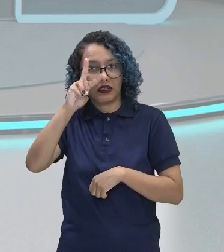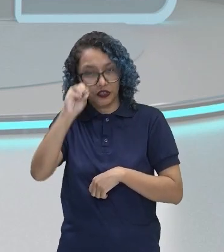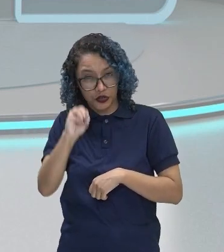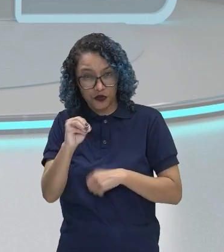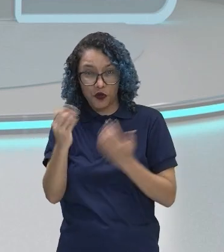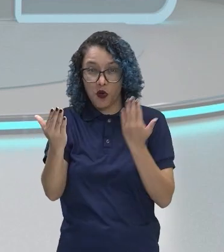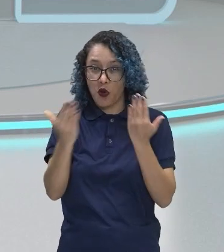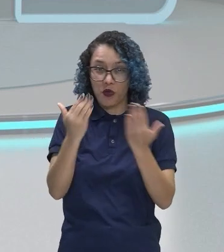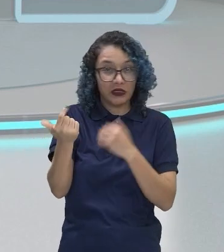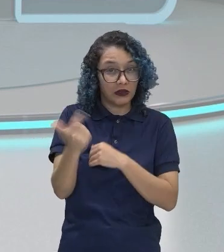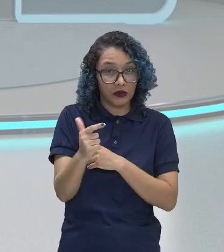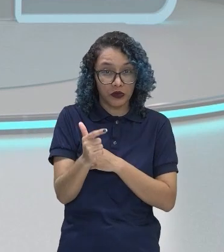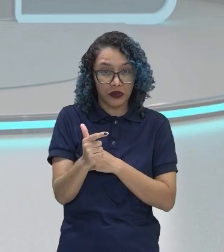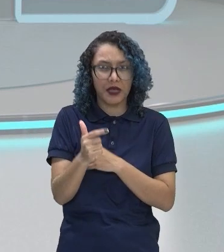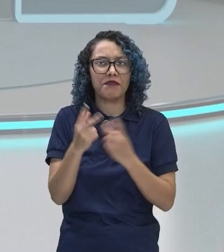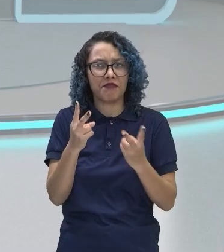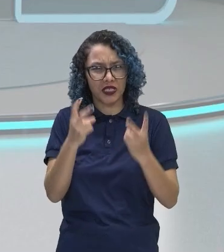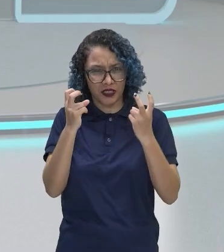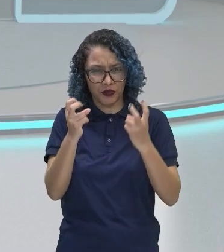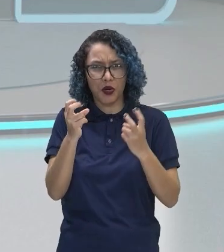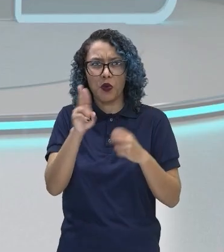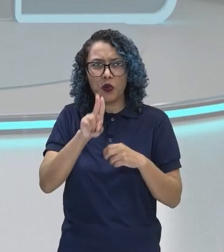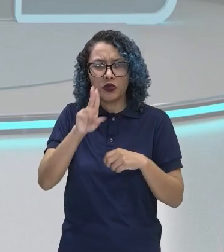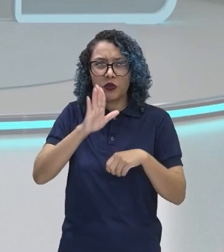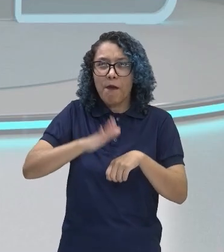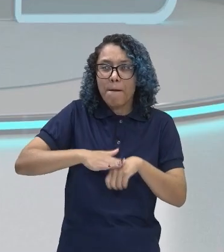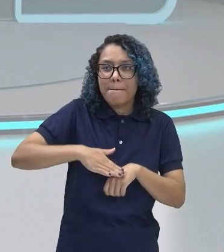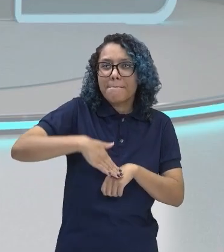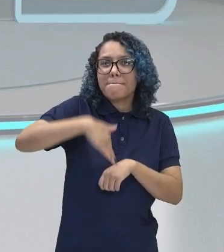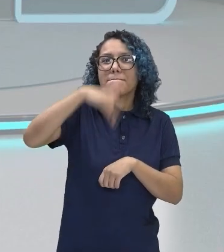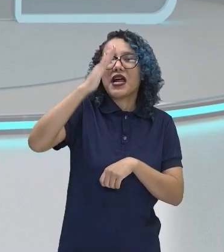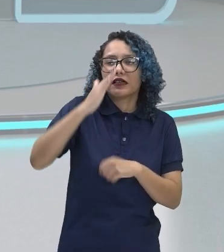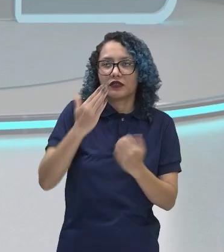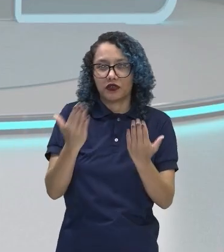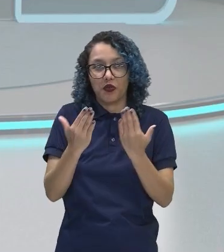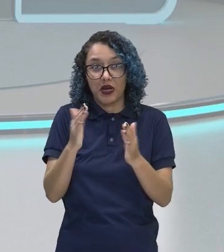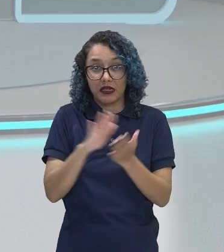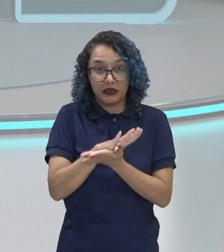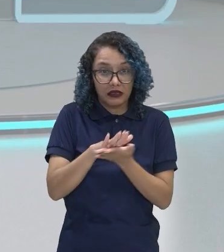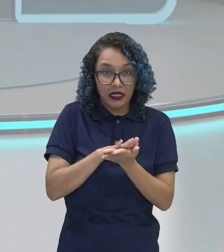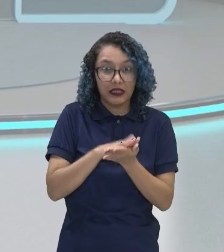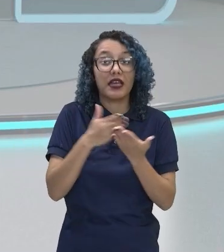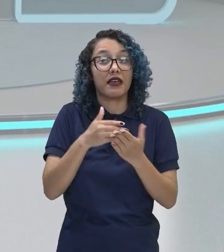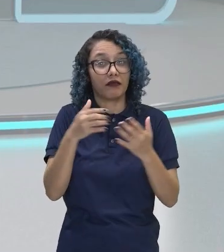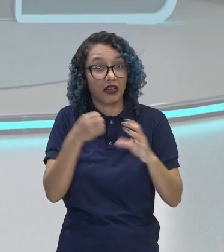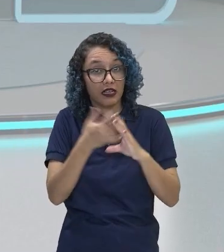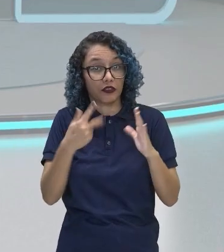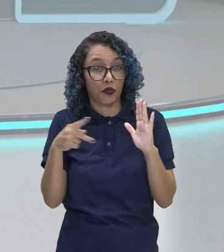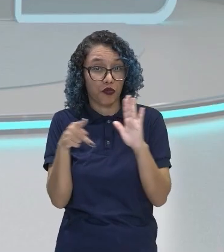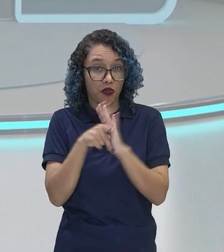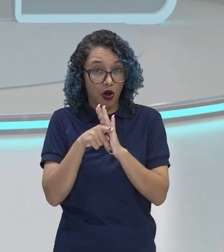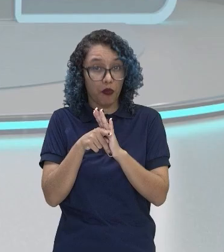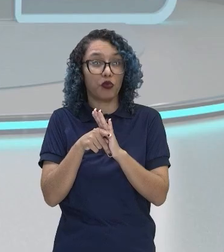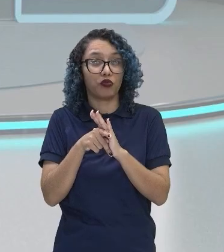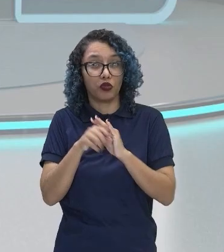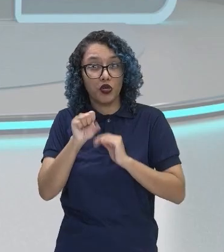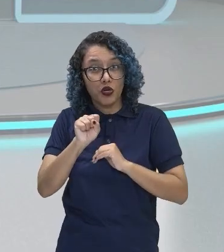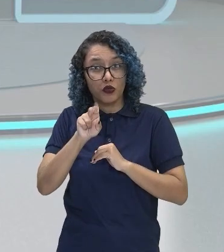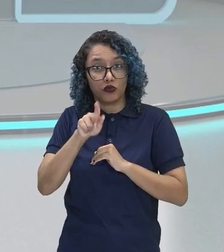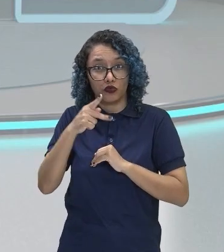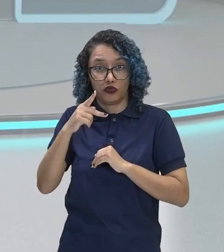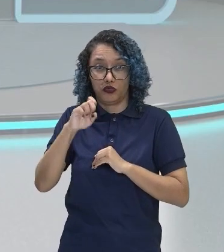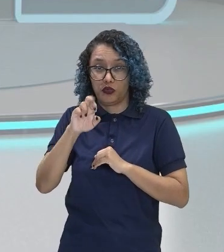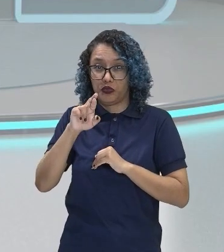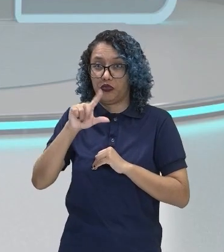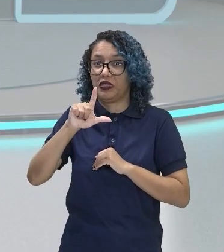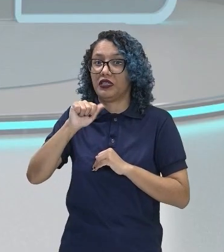utilizando essa qualidade de mais alto? Não tem comparação? Característica dos superlativos. Continuando